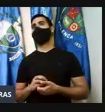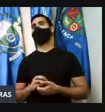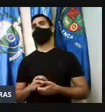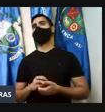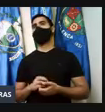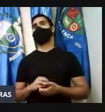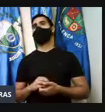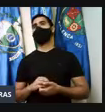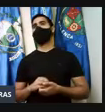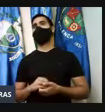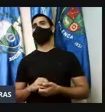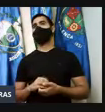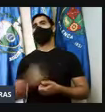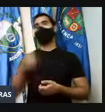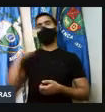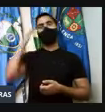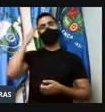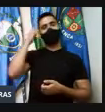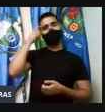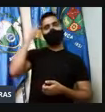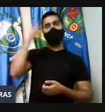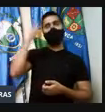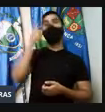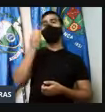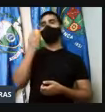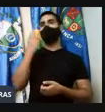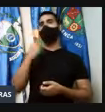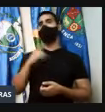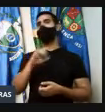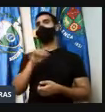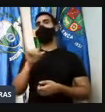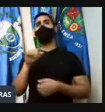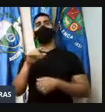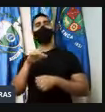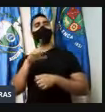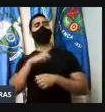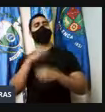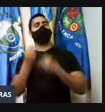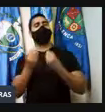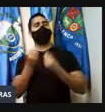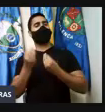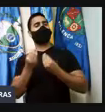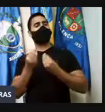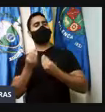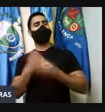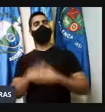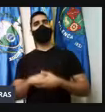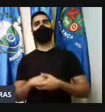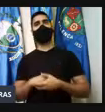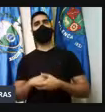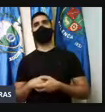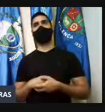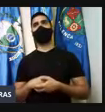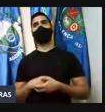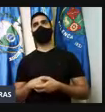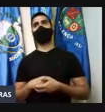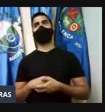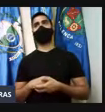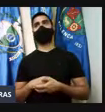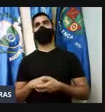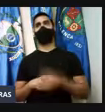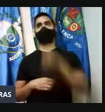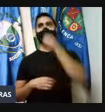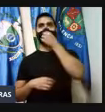a ideia é ótima, ser em casa para o nosso município, se teria como ele dividisse essas